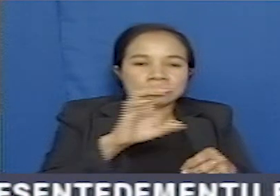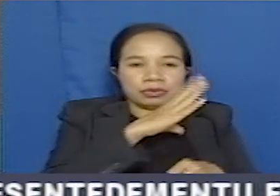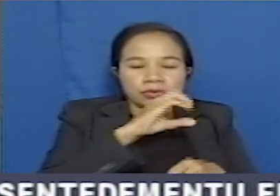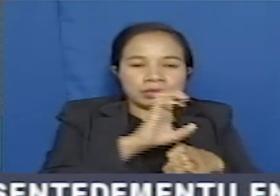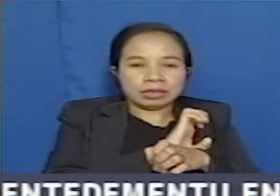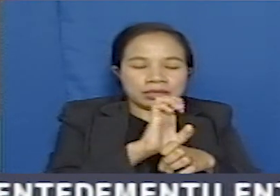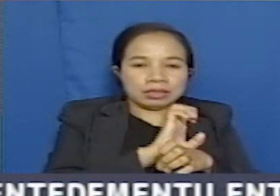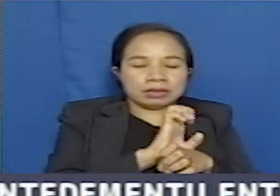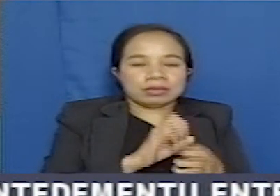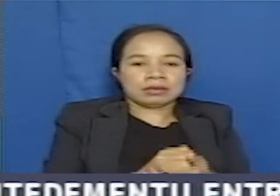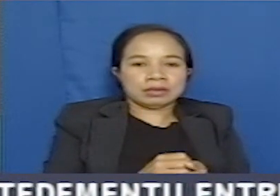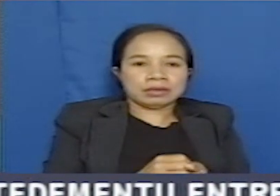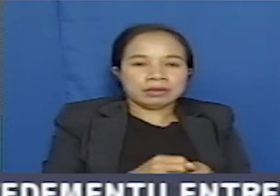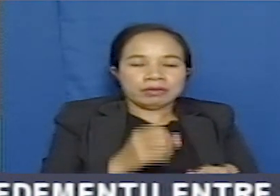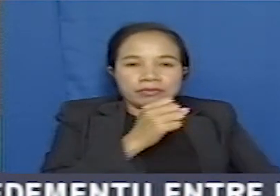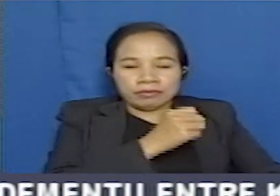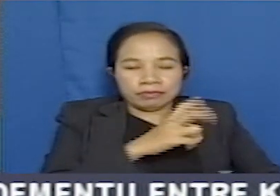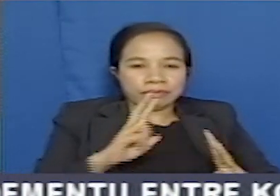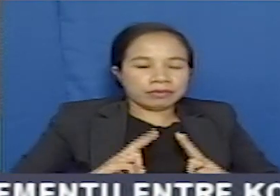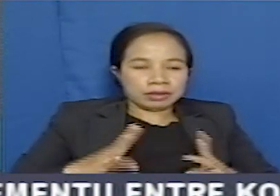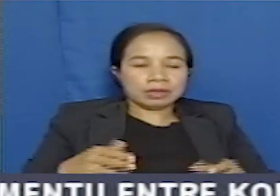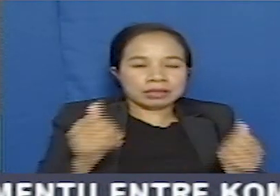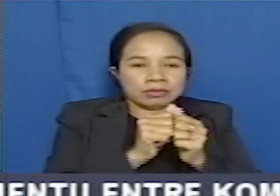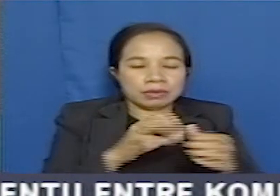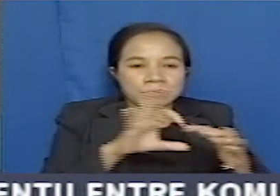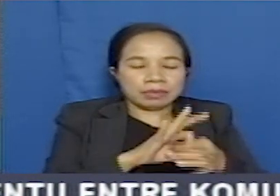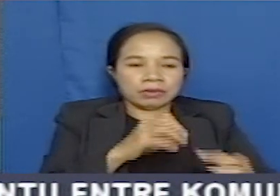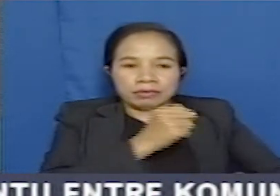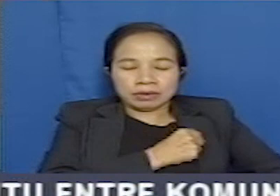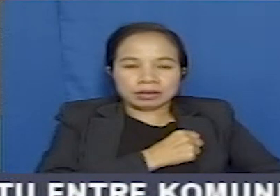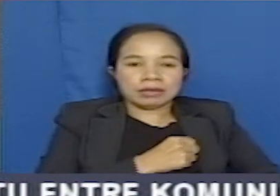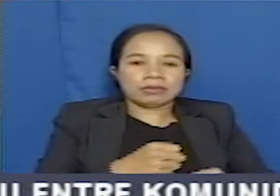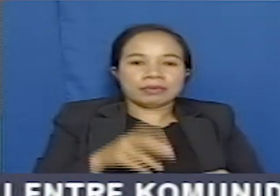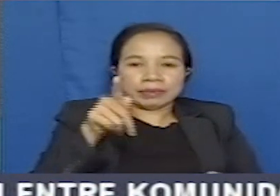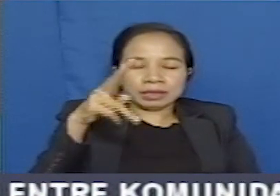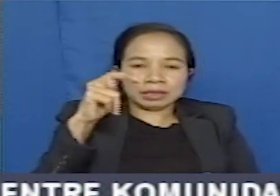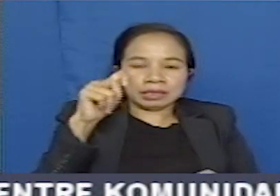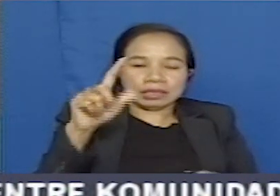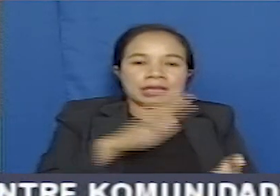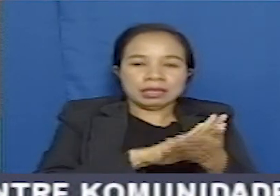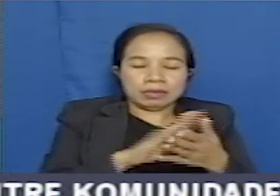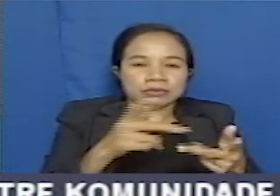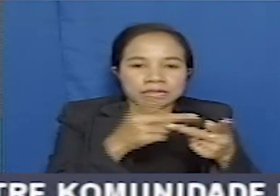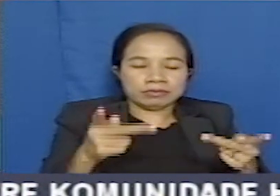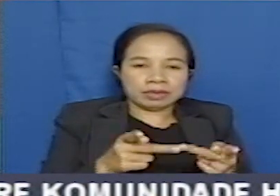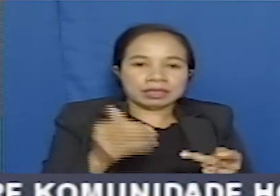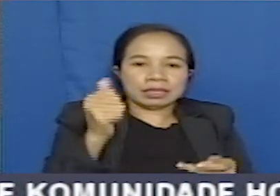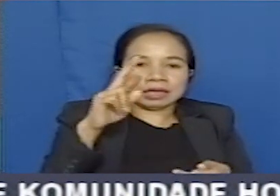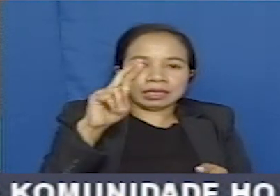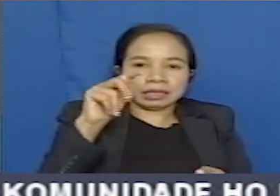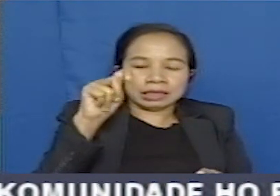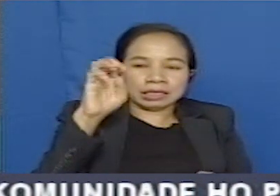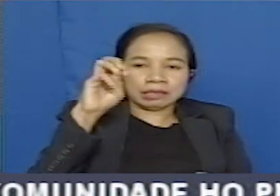Veteranul Samutu, cu membru FFDTL în OPNTL, a mosona fatin Arte Moris, o utiliza pe edificiu Consiliu